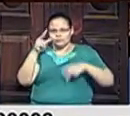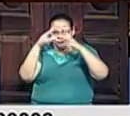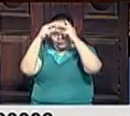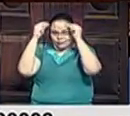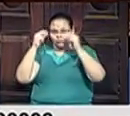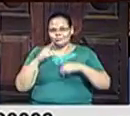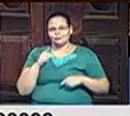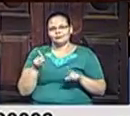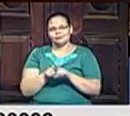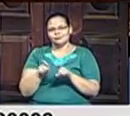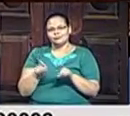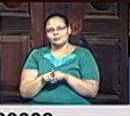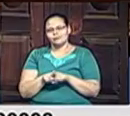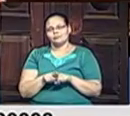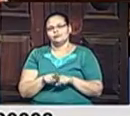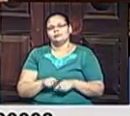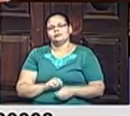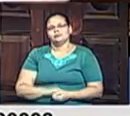e que também